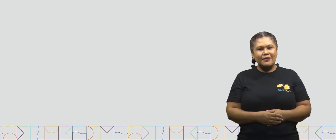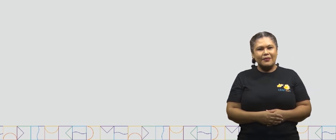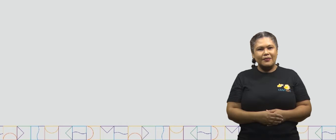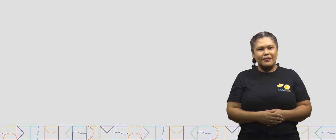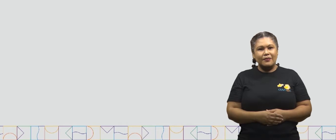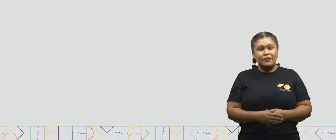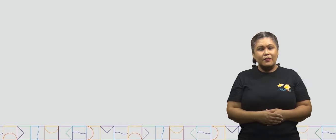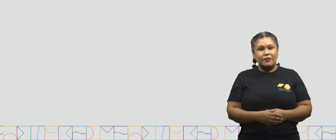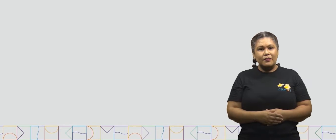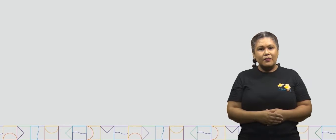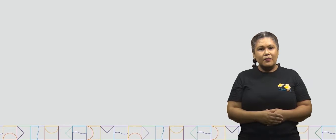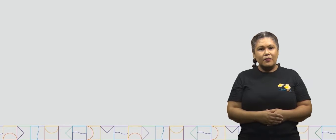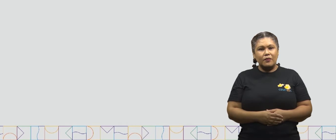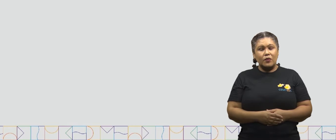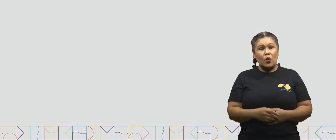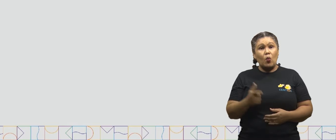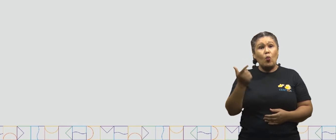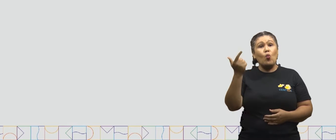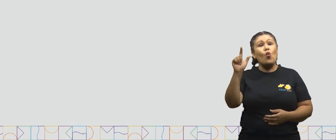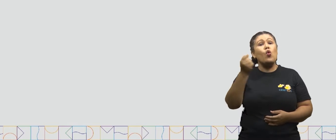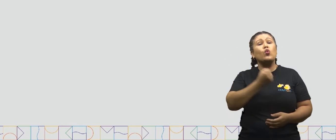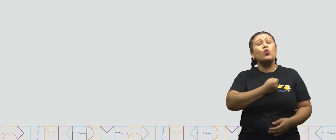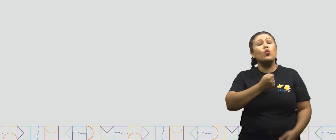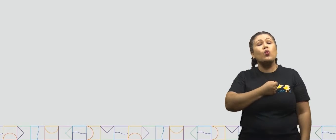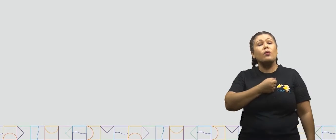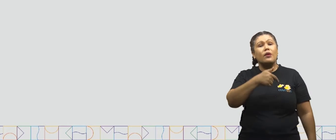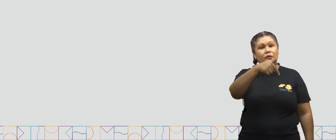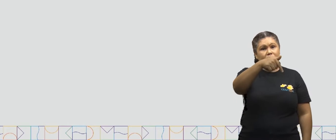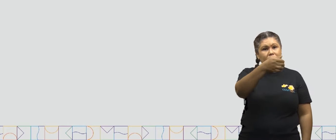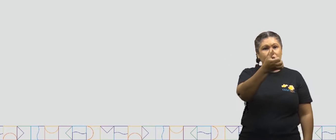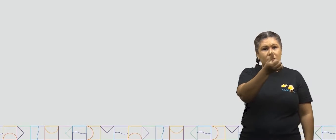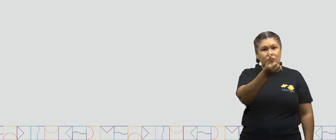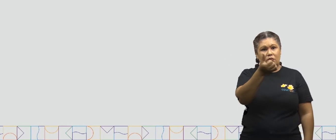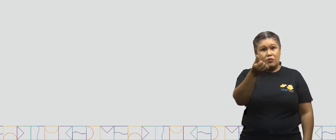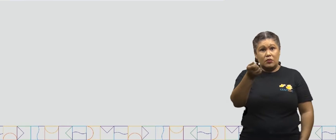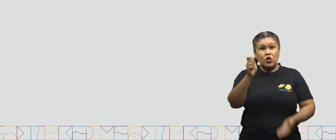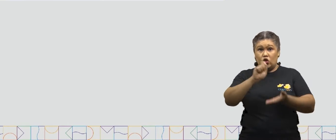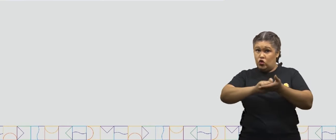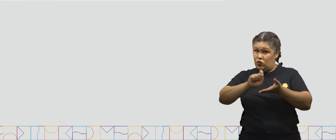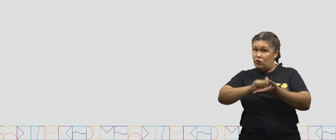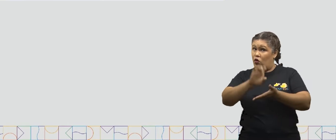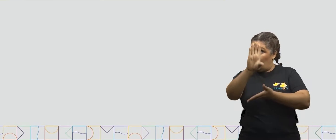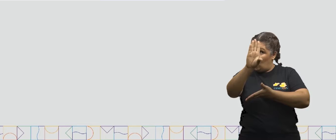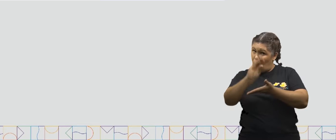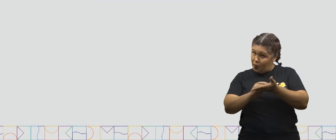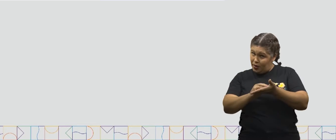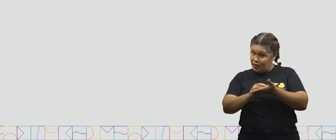655. O outro número que nós vamos ver escrito agora é o número